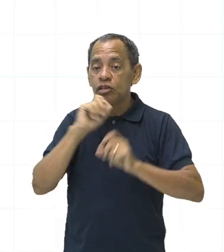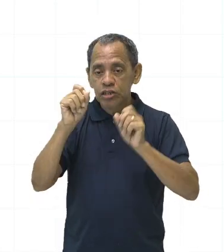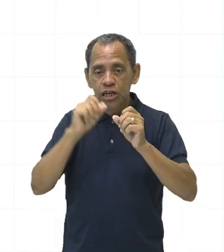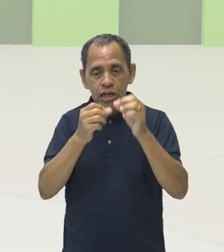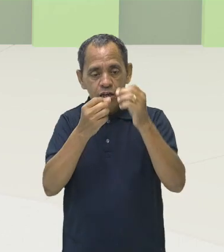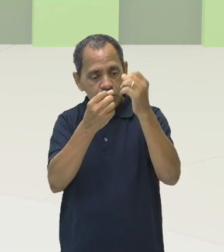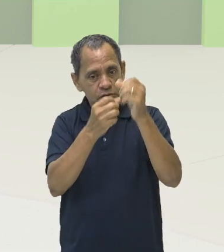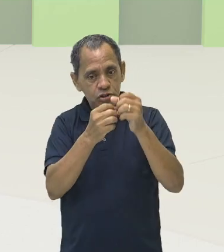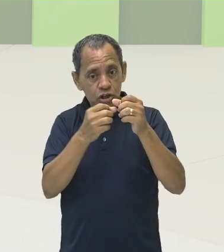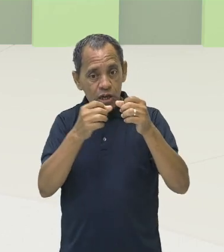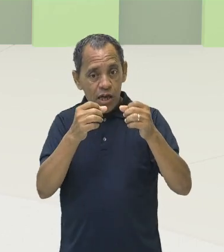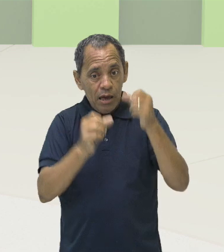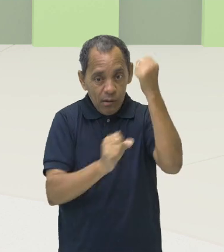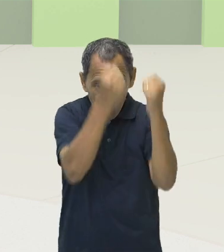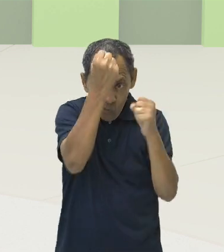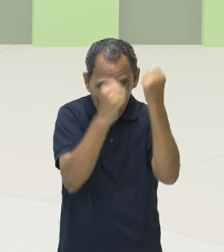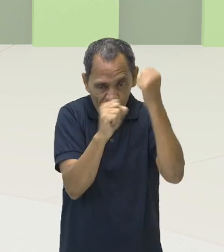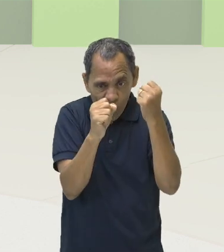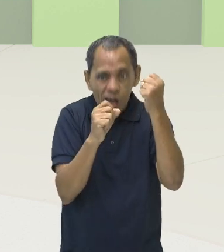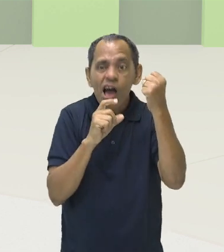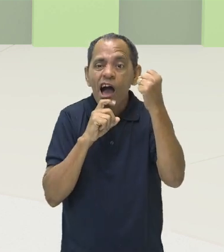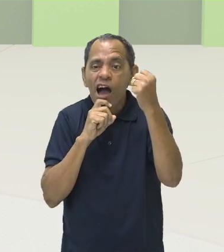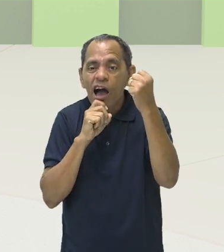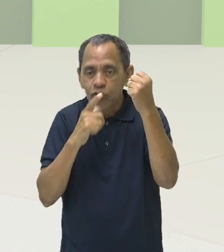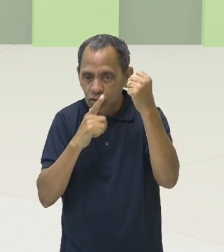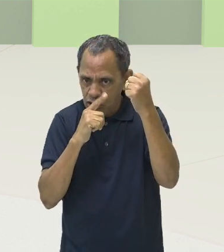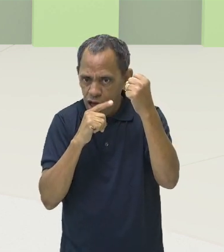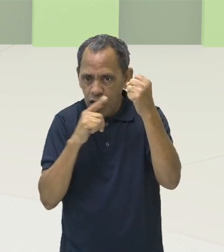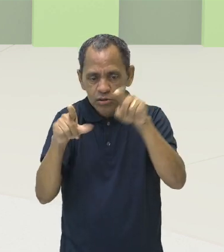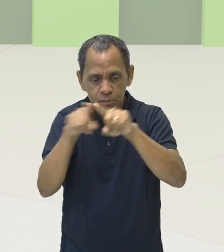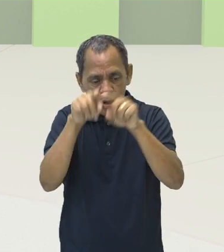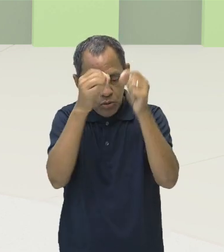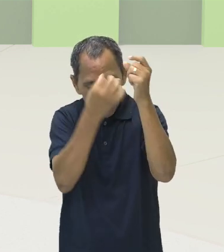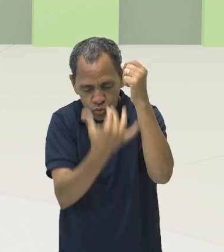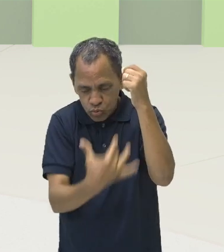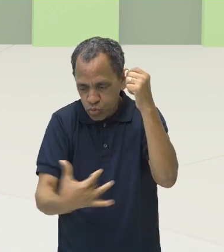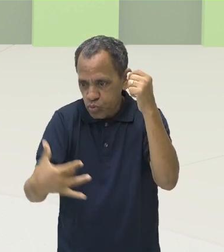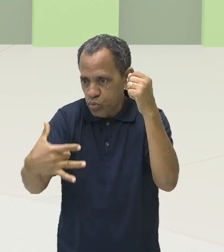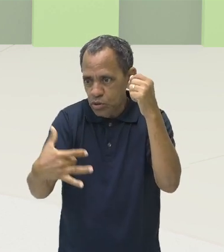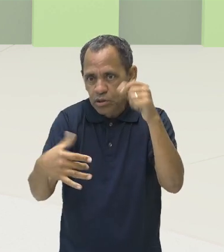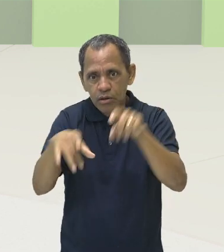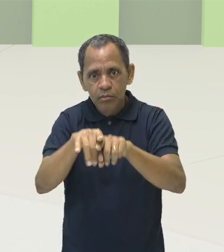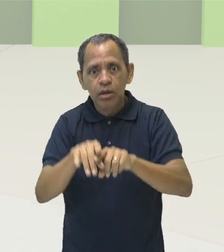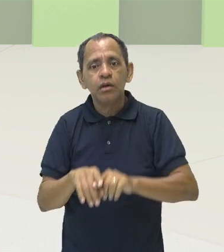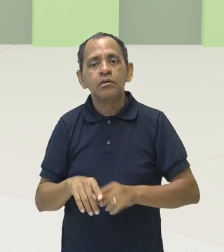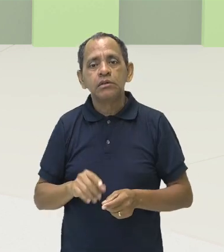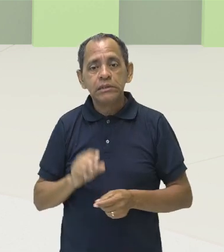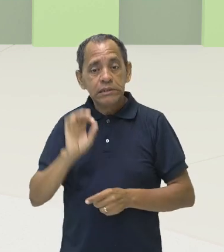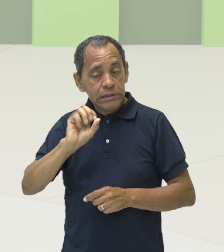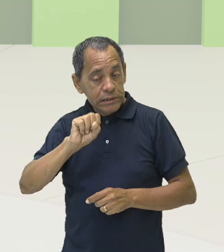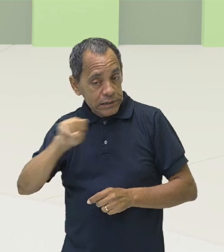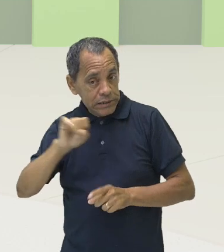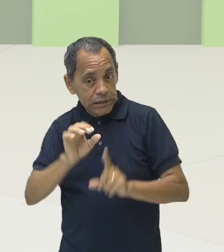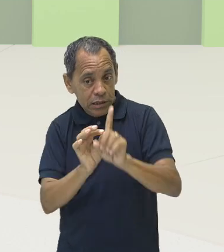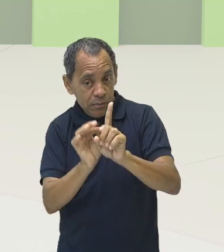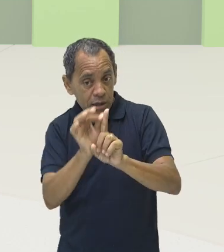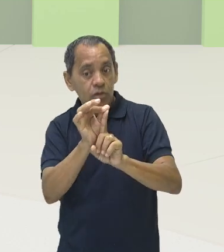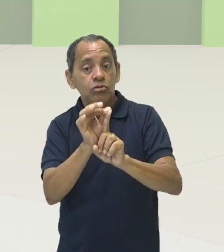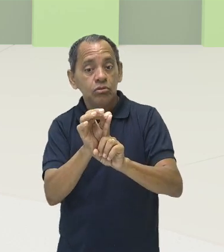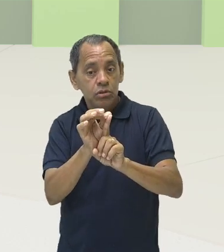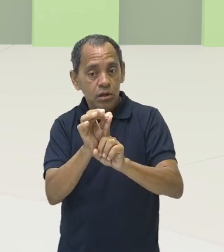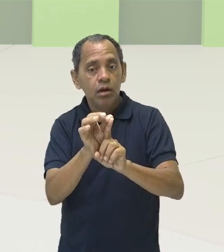a água, se ela está numa temperatura elevada, ela pode fazer mal ali para a vida aquática,